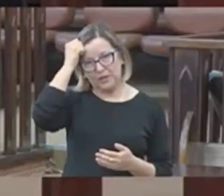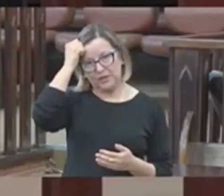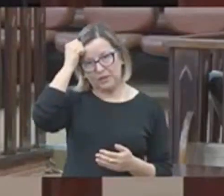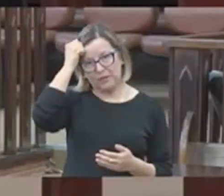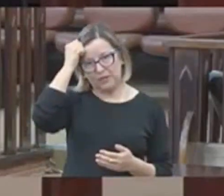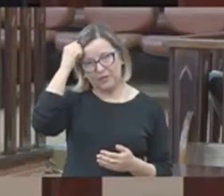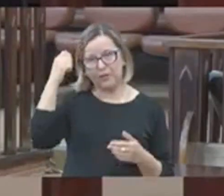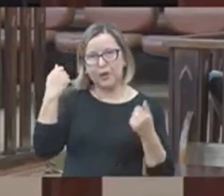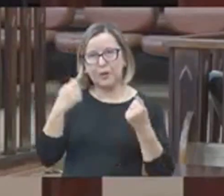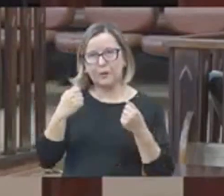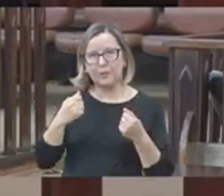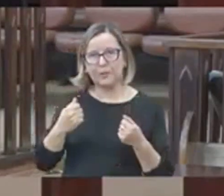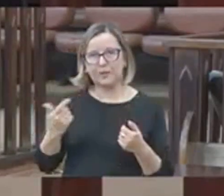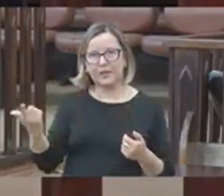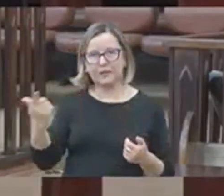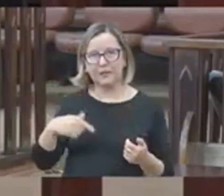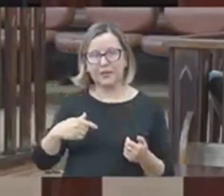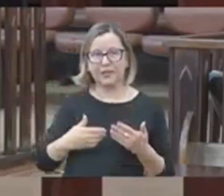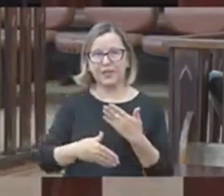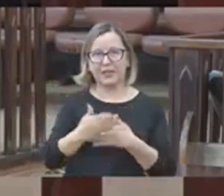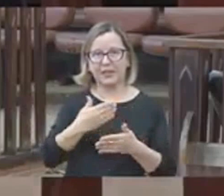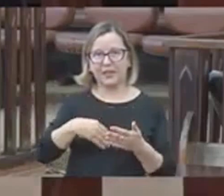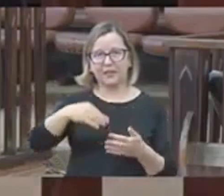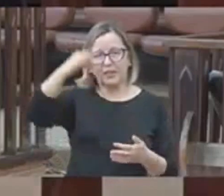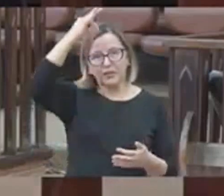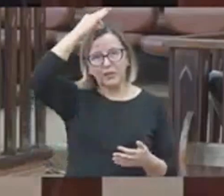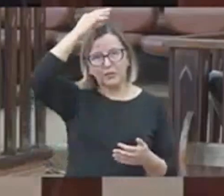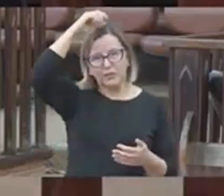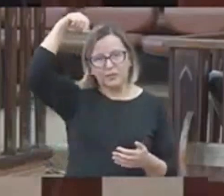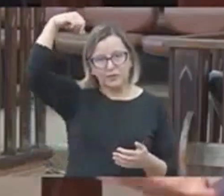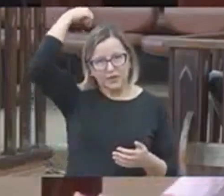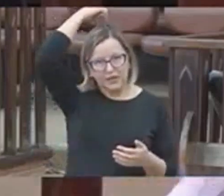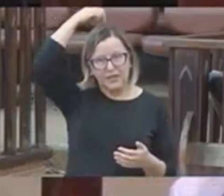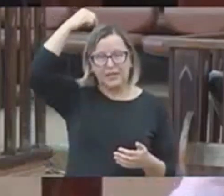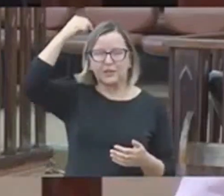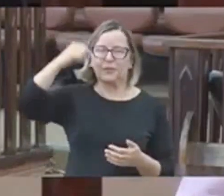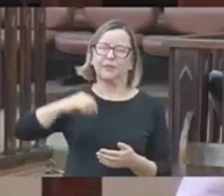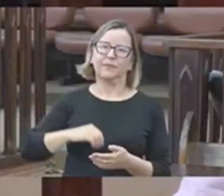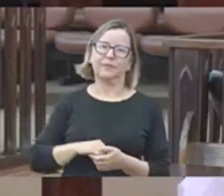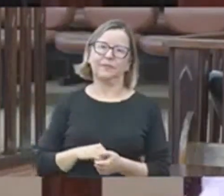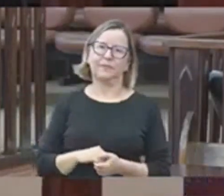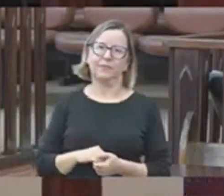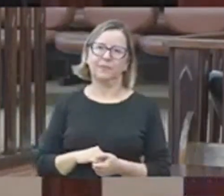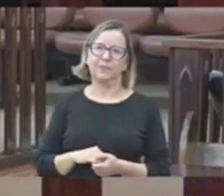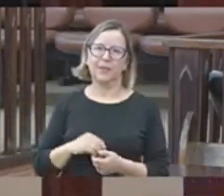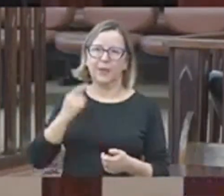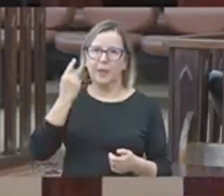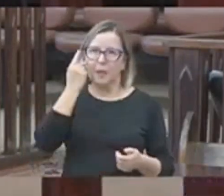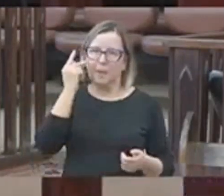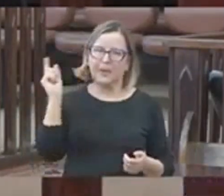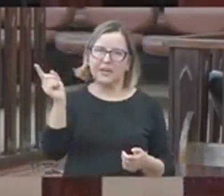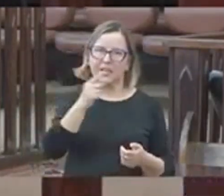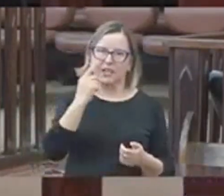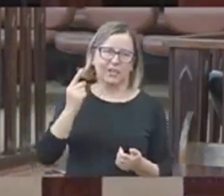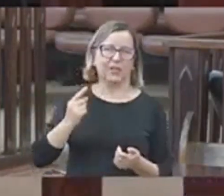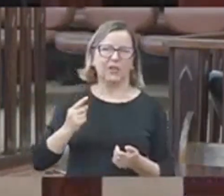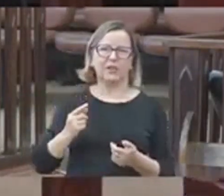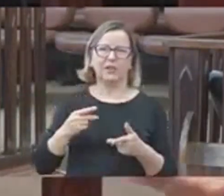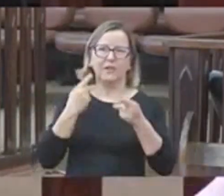Ele acaba com a arrogância. Ele leva a gente a pôr a boca no pó e a